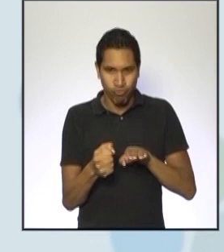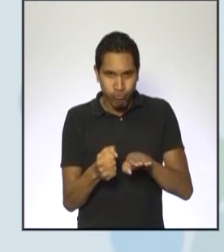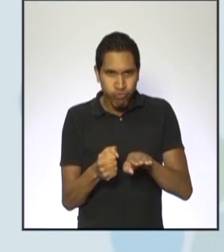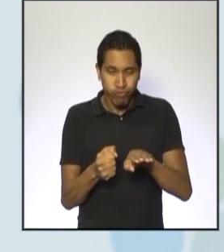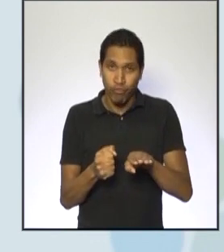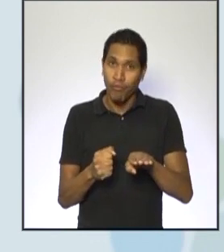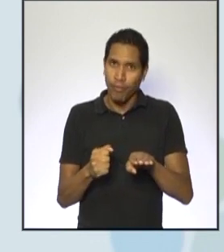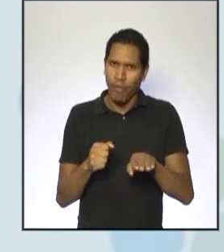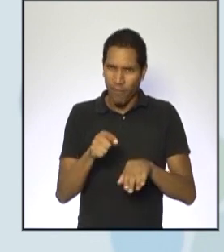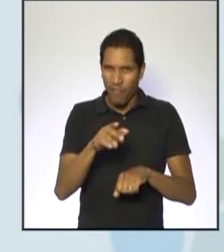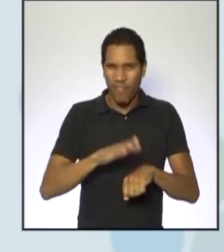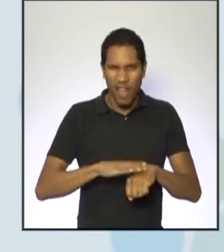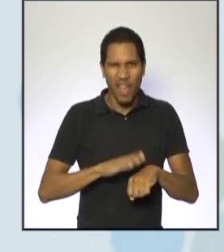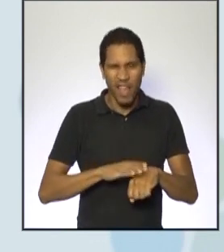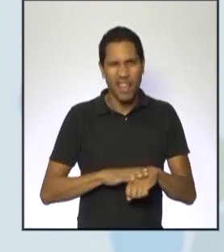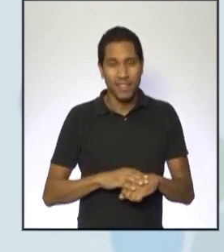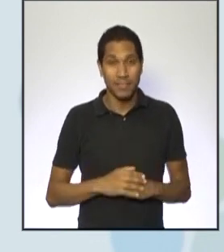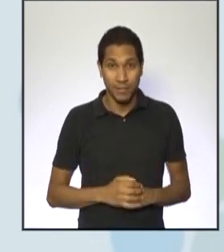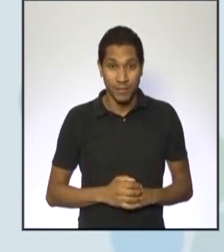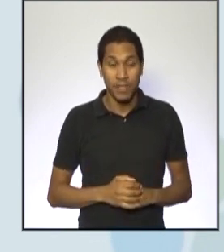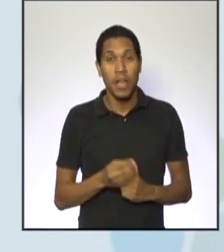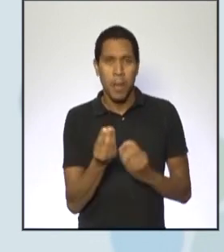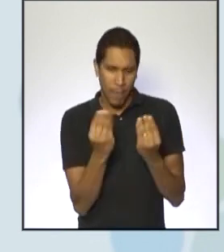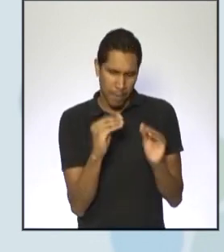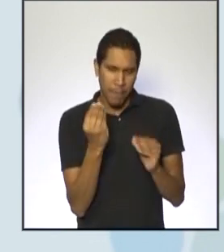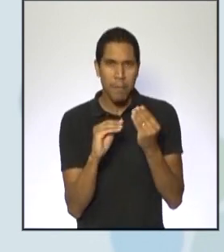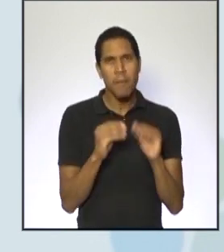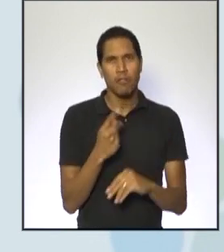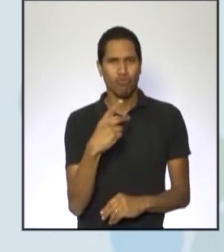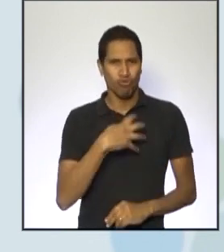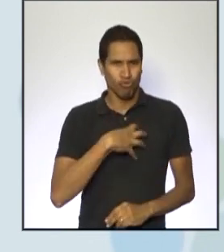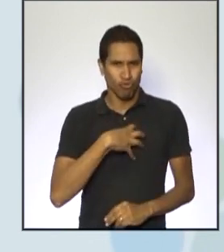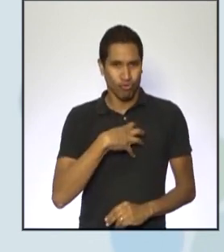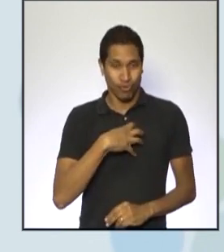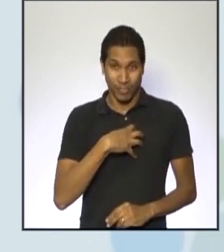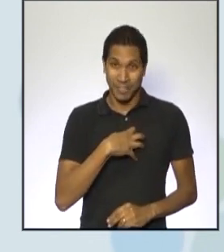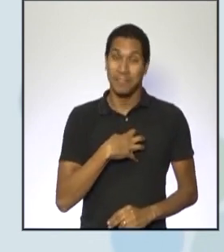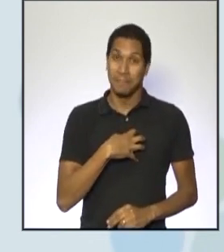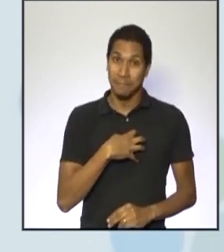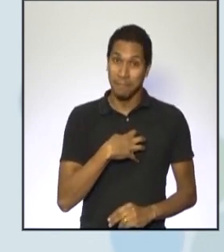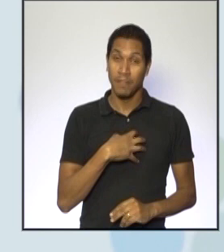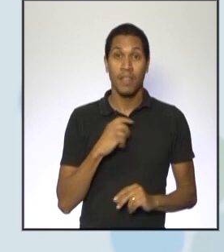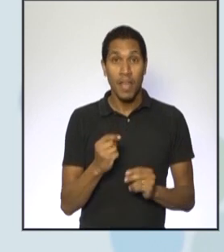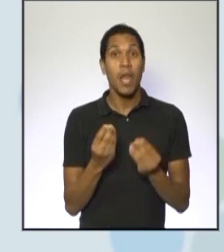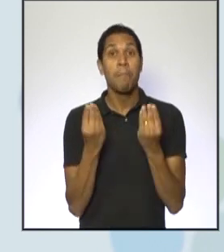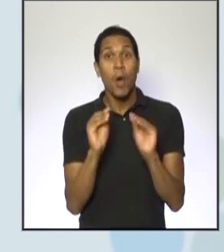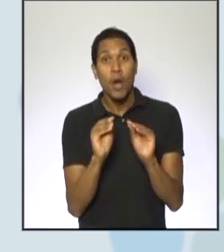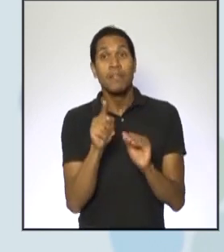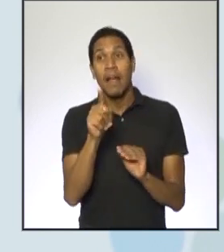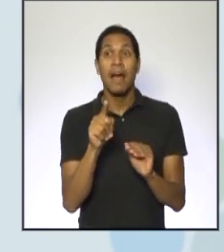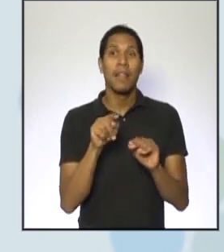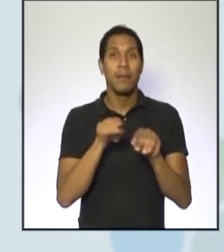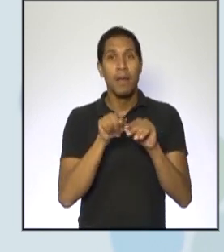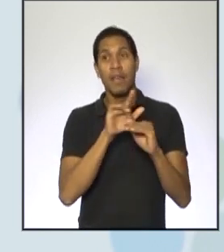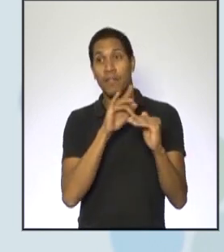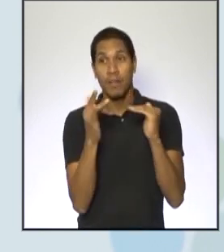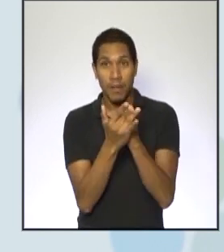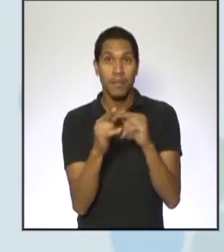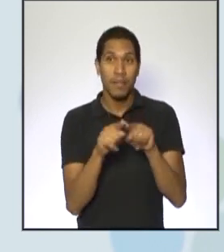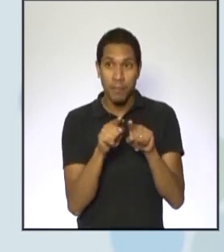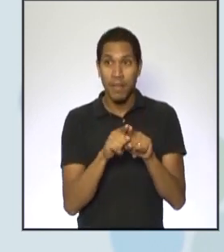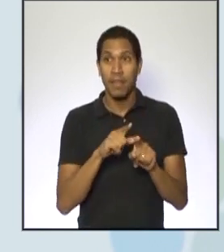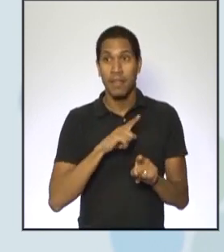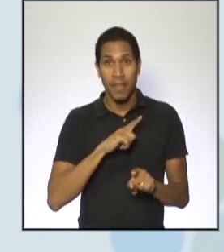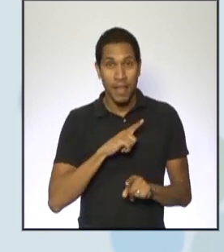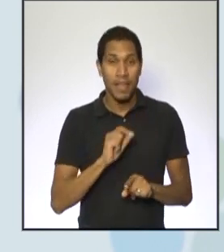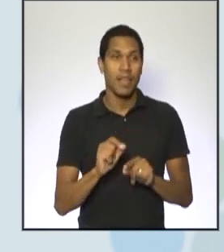construiu aqui hoje. Coloquem essa personalidade de vocês e mais. postem lá nas redes sociais me marcando.